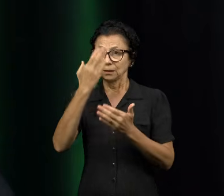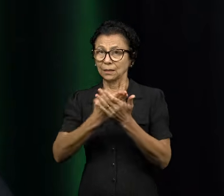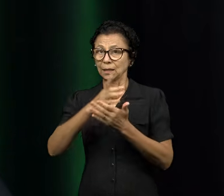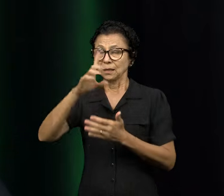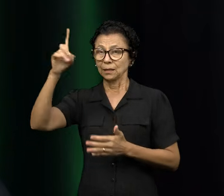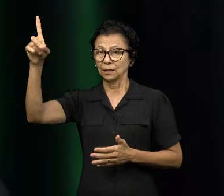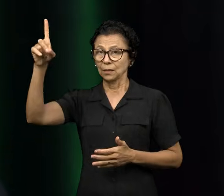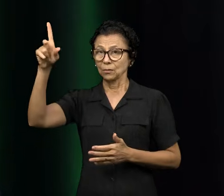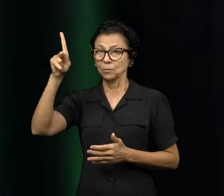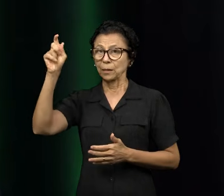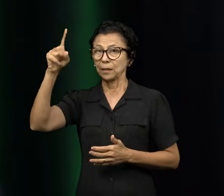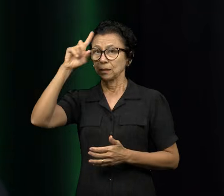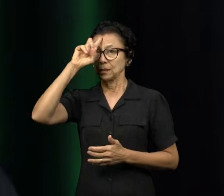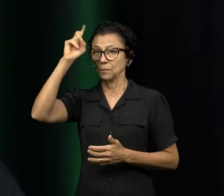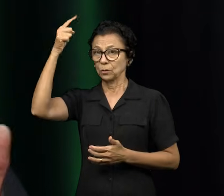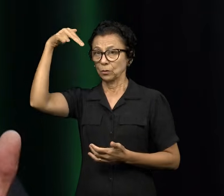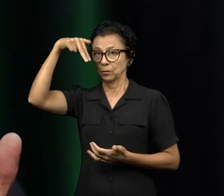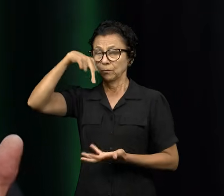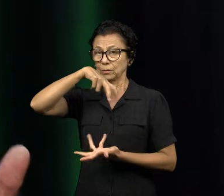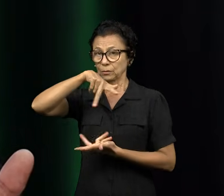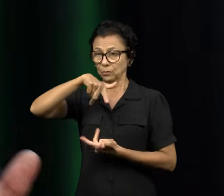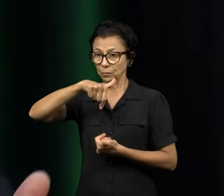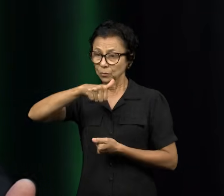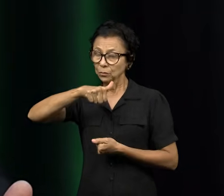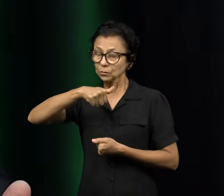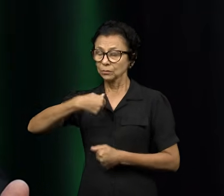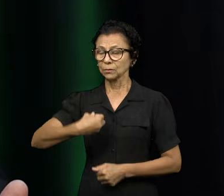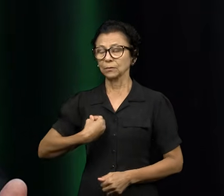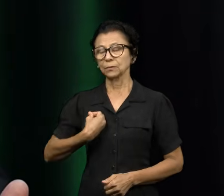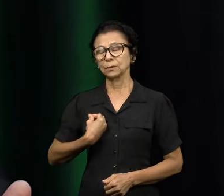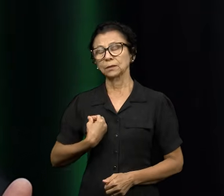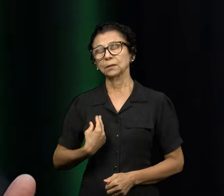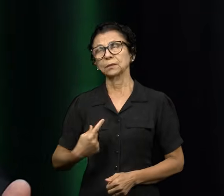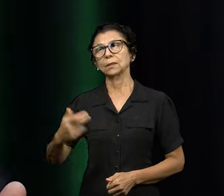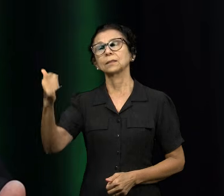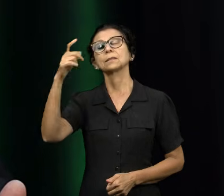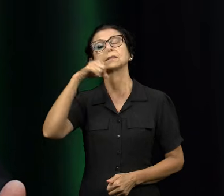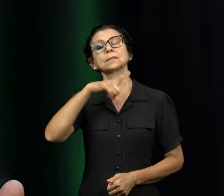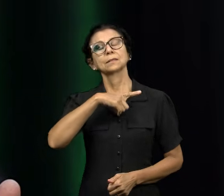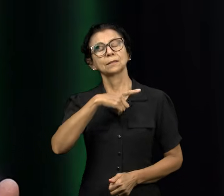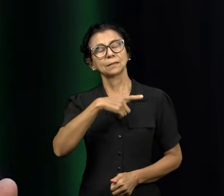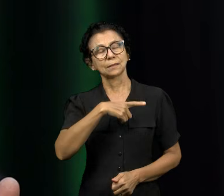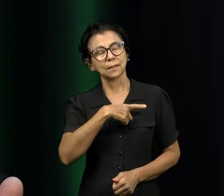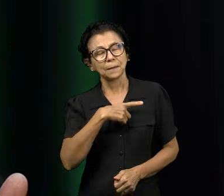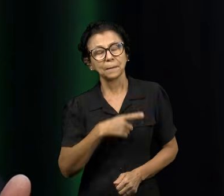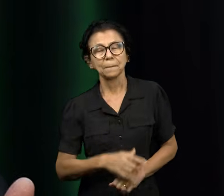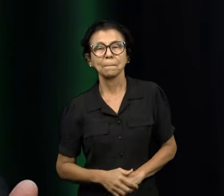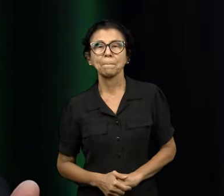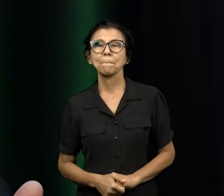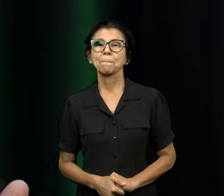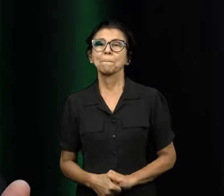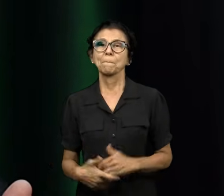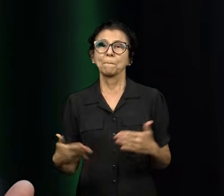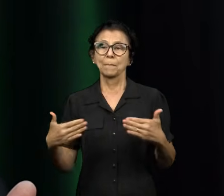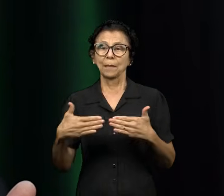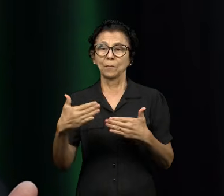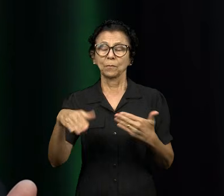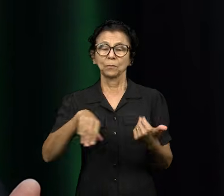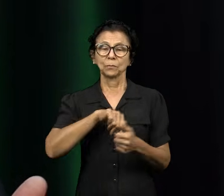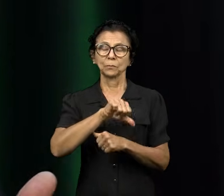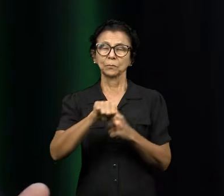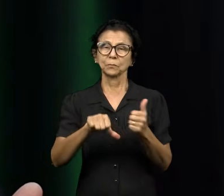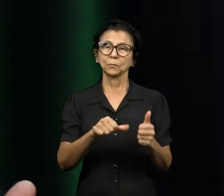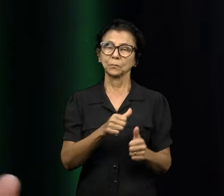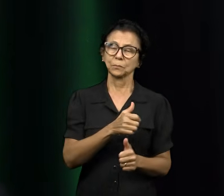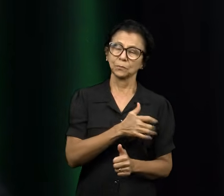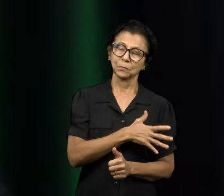a salvação, a bênção que o Senhor tem para conceder a vida do homem é de vida, né? De um novo nascimento,